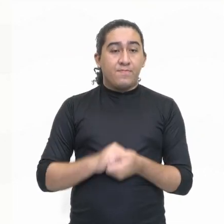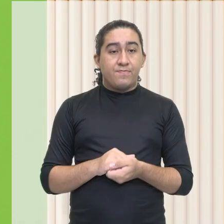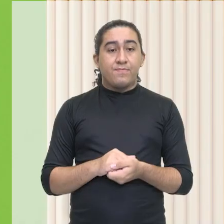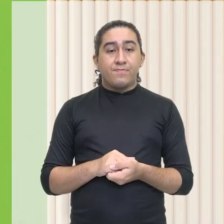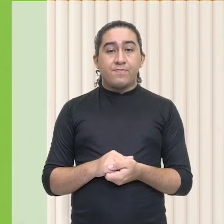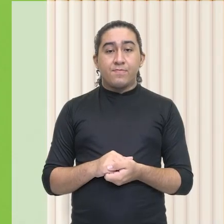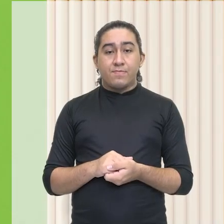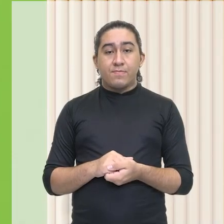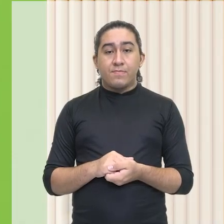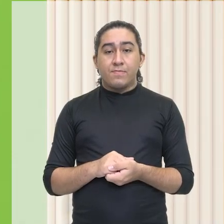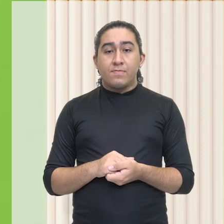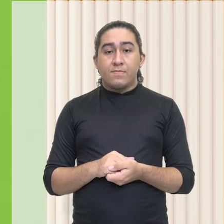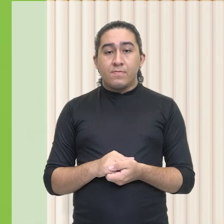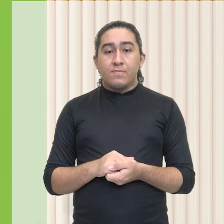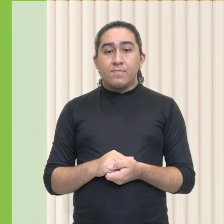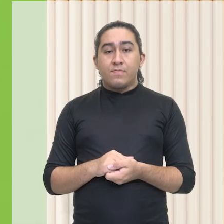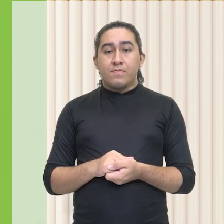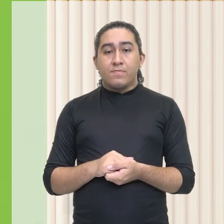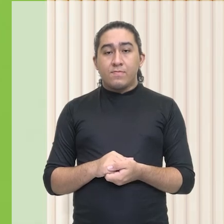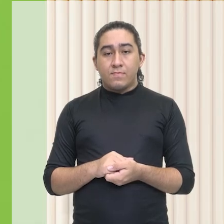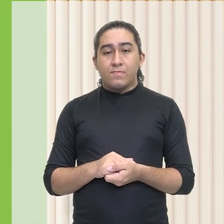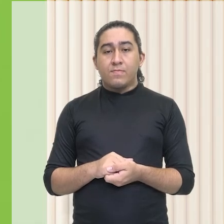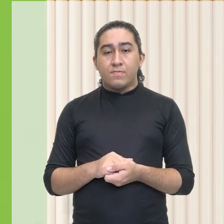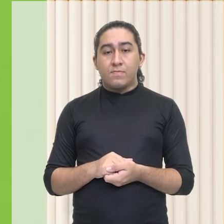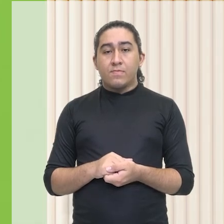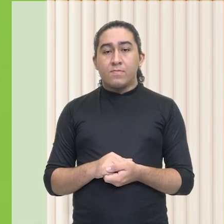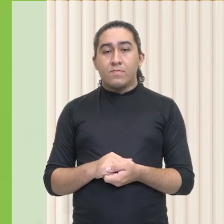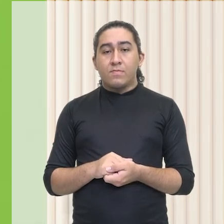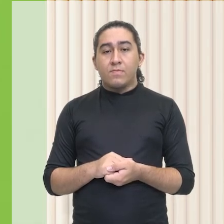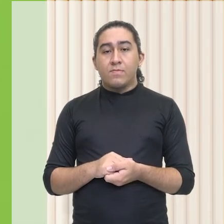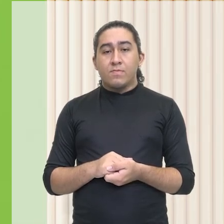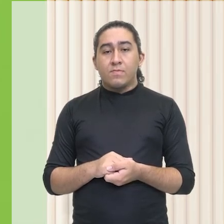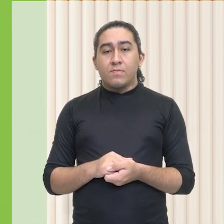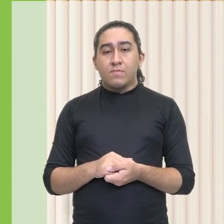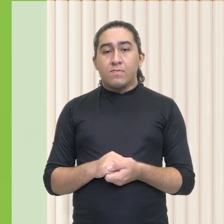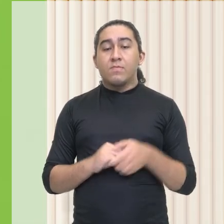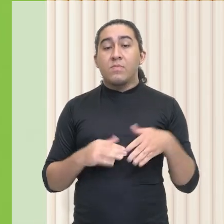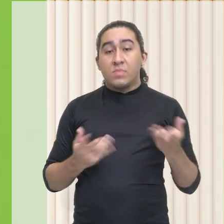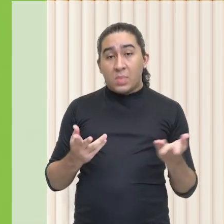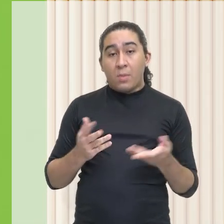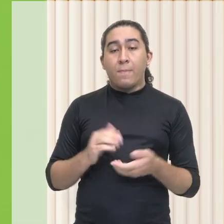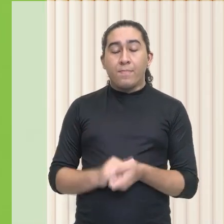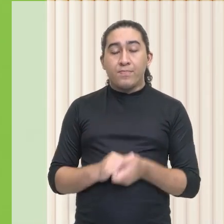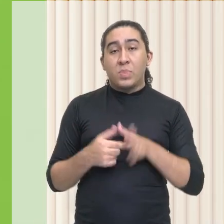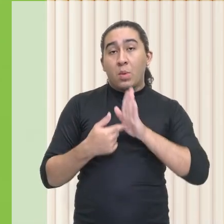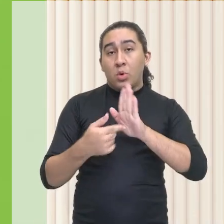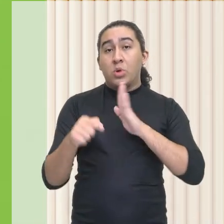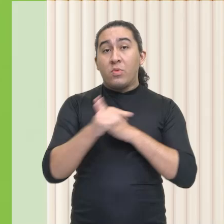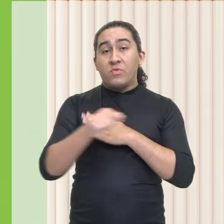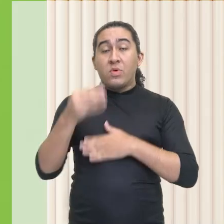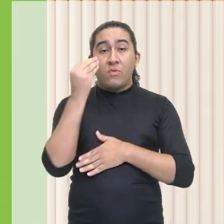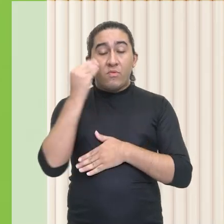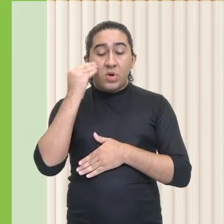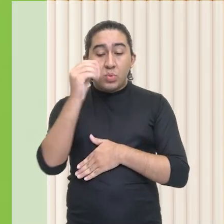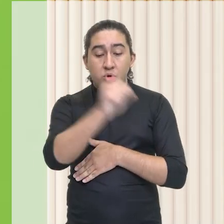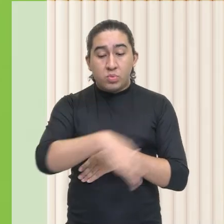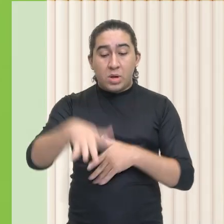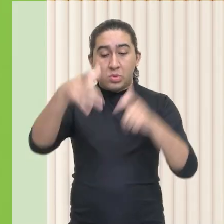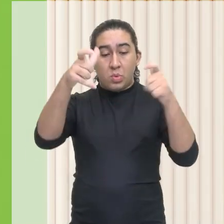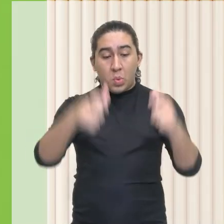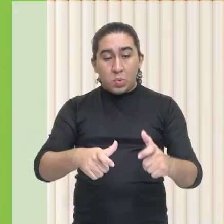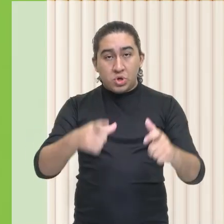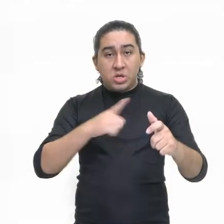já. Então, continuando aí, apresentei para vocês, a nível de território, o